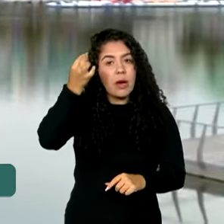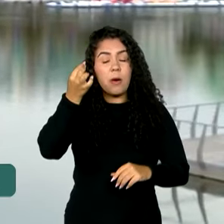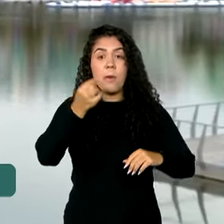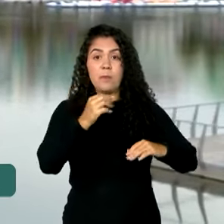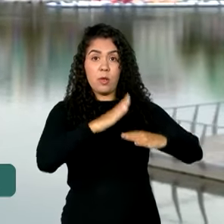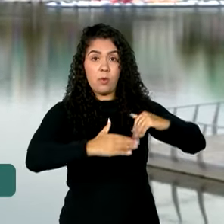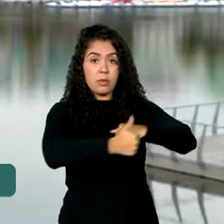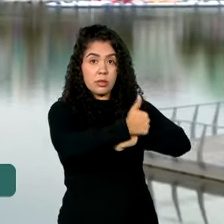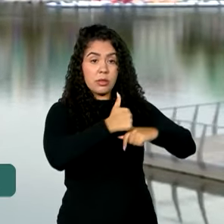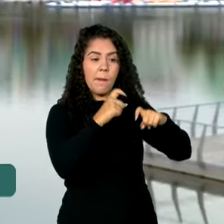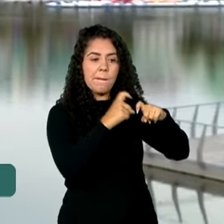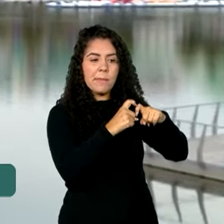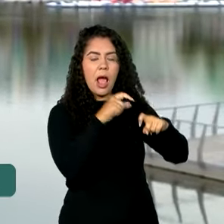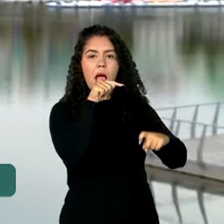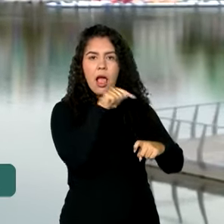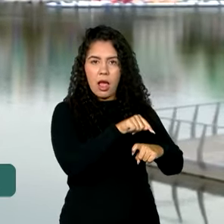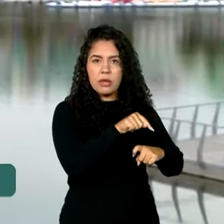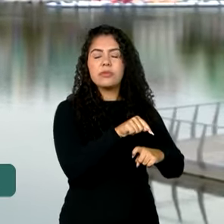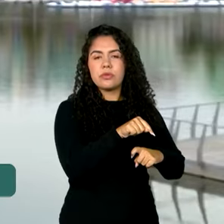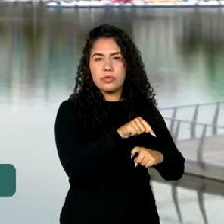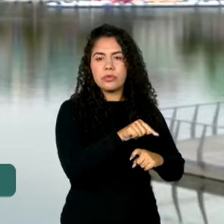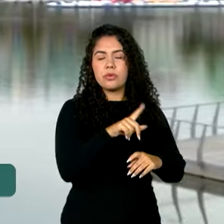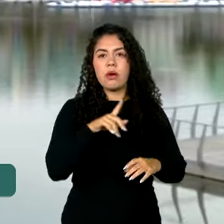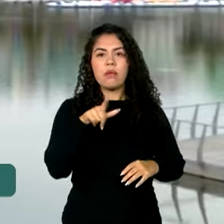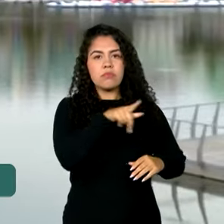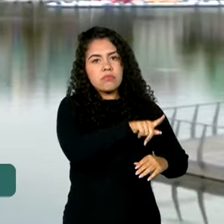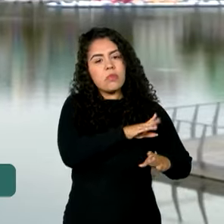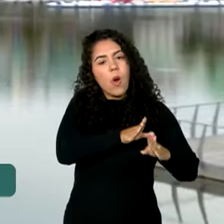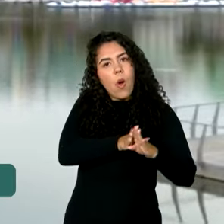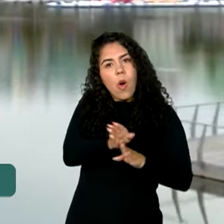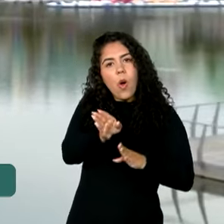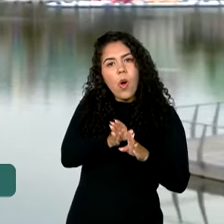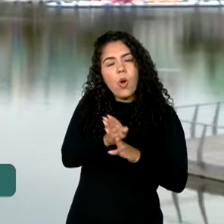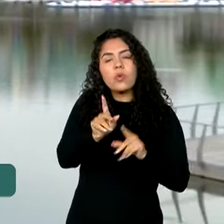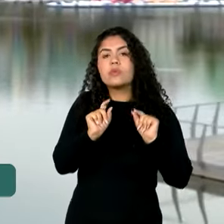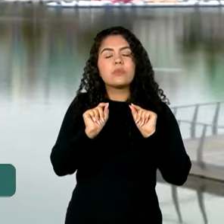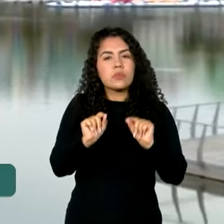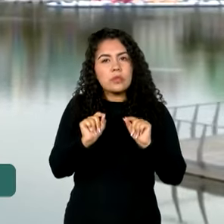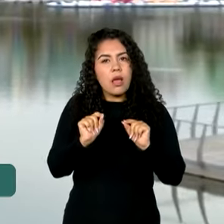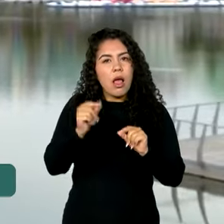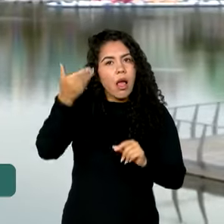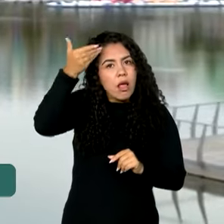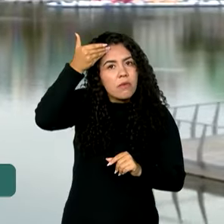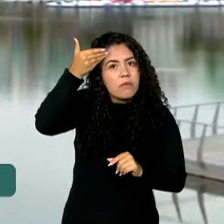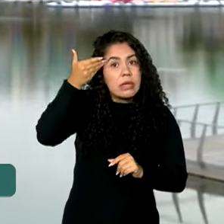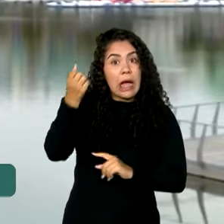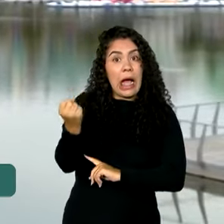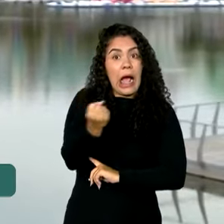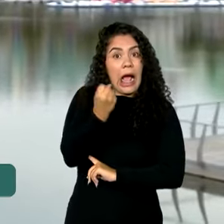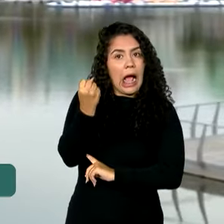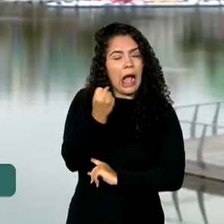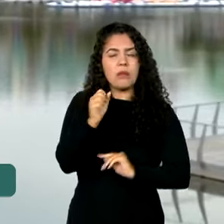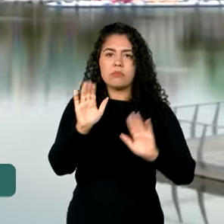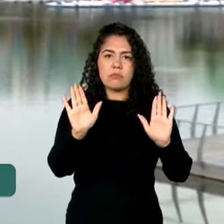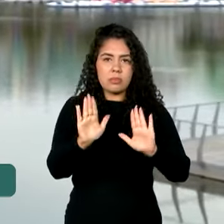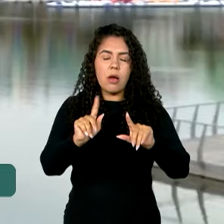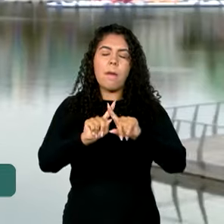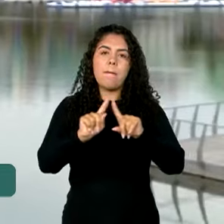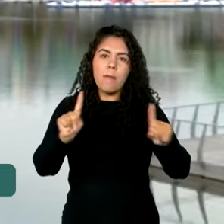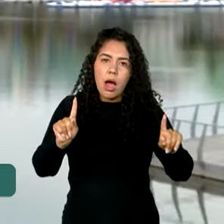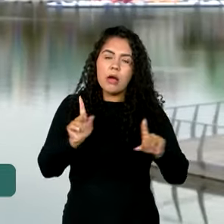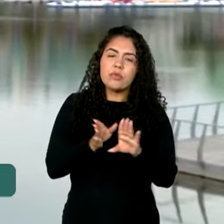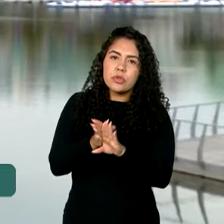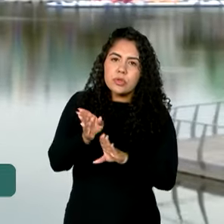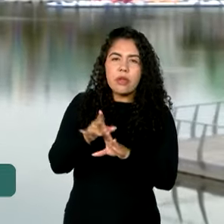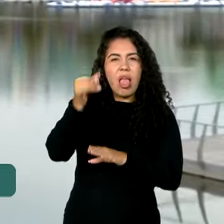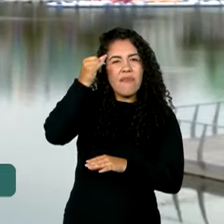Hospital Sírio-Libanês, em Brasília, onde ele foi atendido, informou que o ferimento não foi grave, mas orientou que Lula